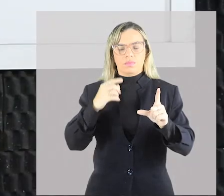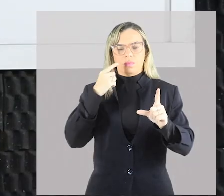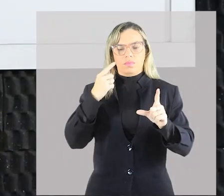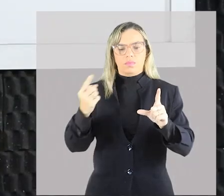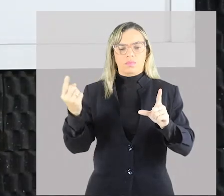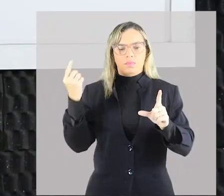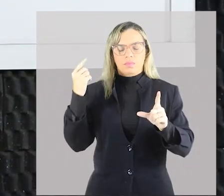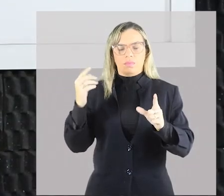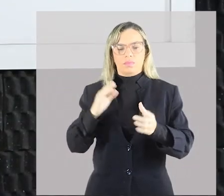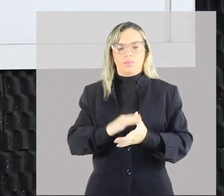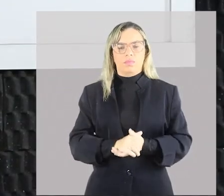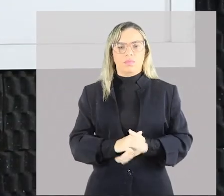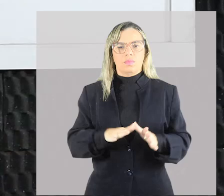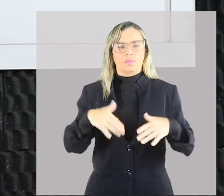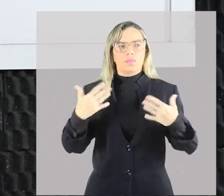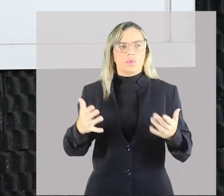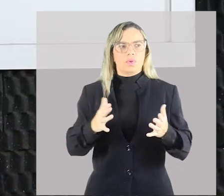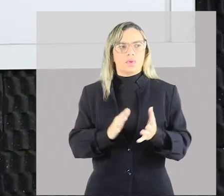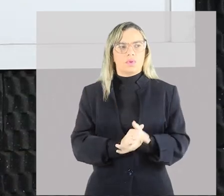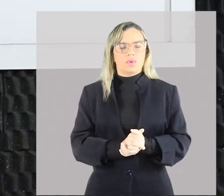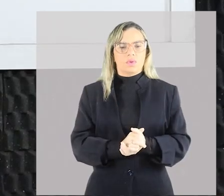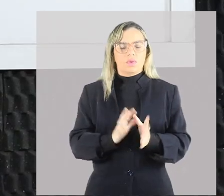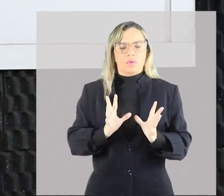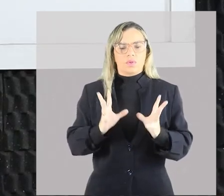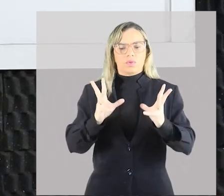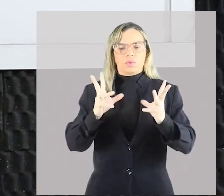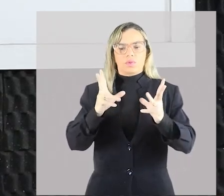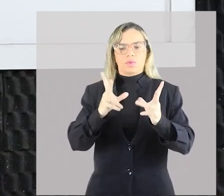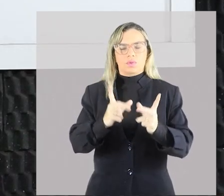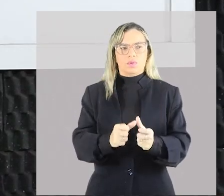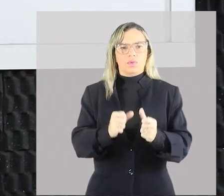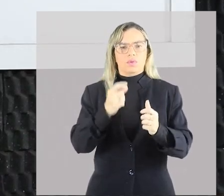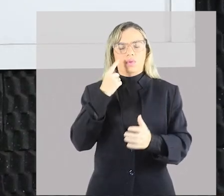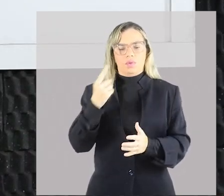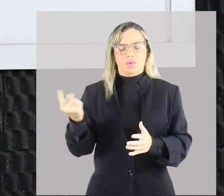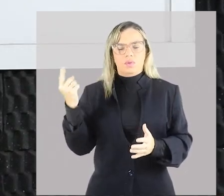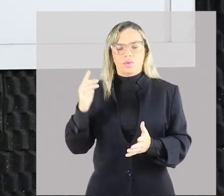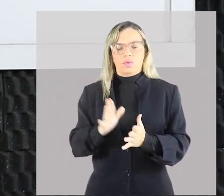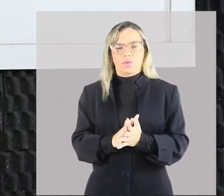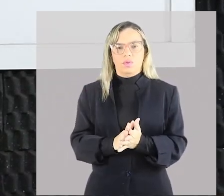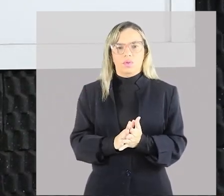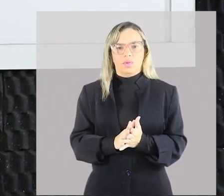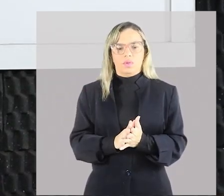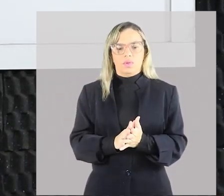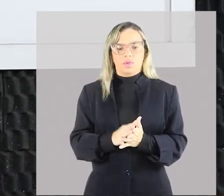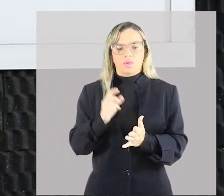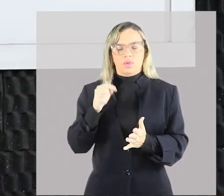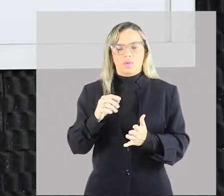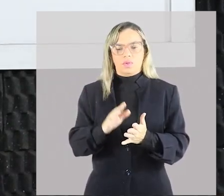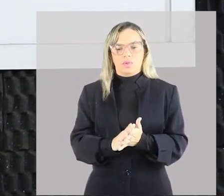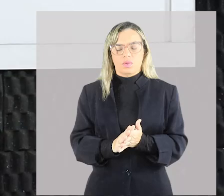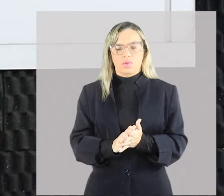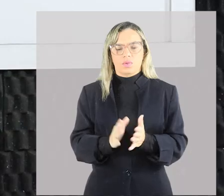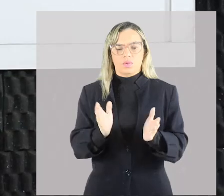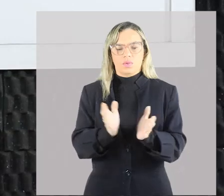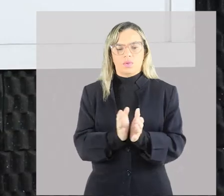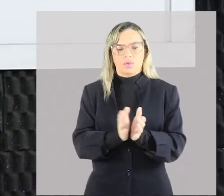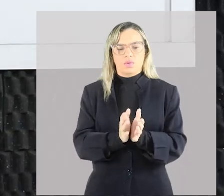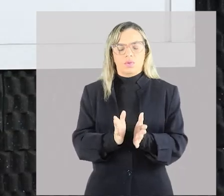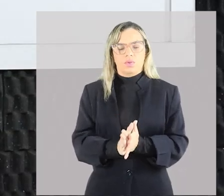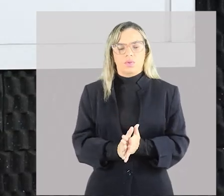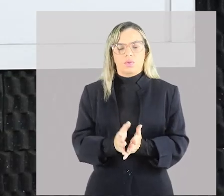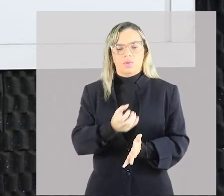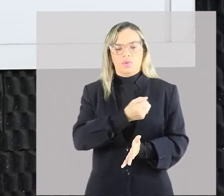naturais. Turma, será que todos esses elementos aqui estão presentes nos naturais? Isso é verdade? Todo